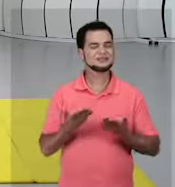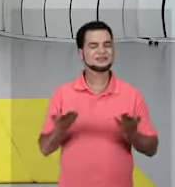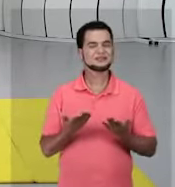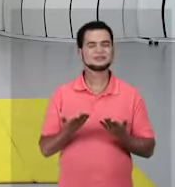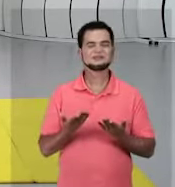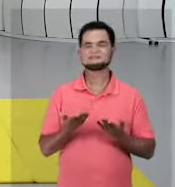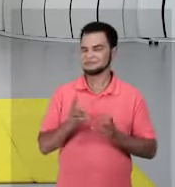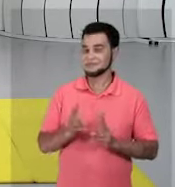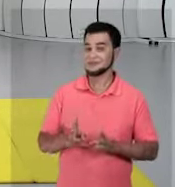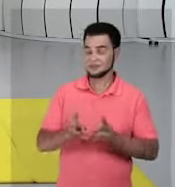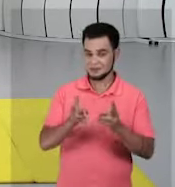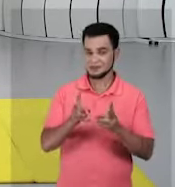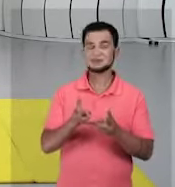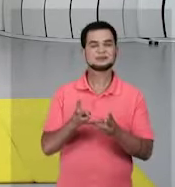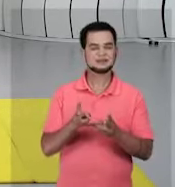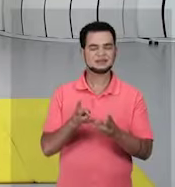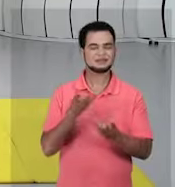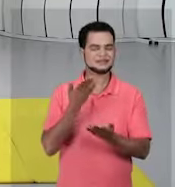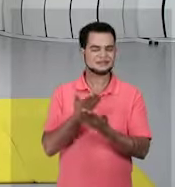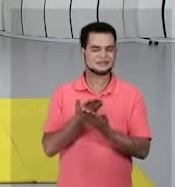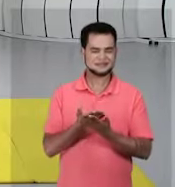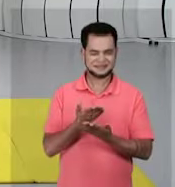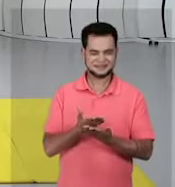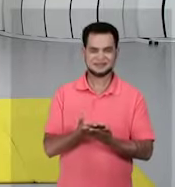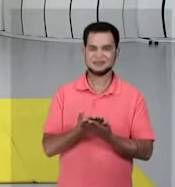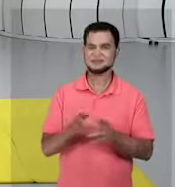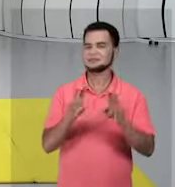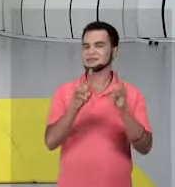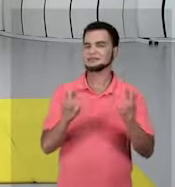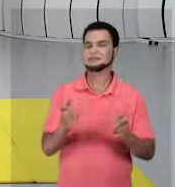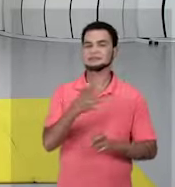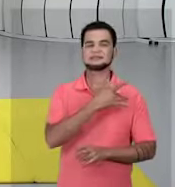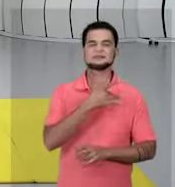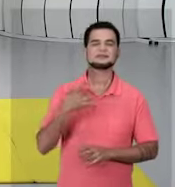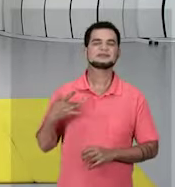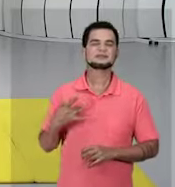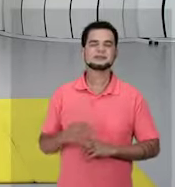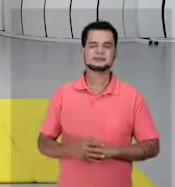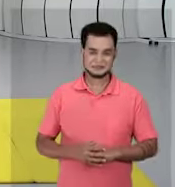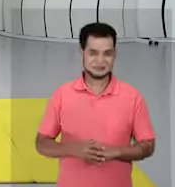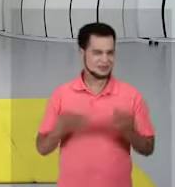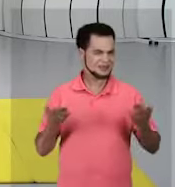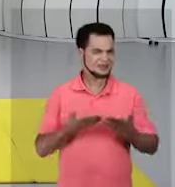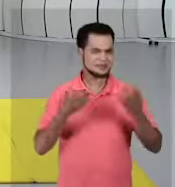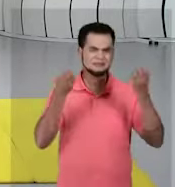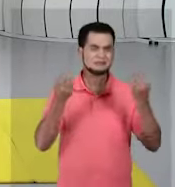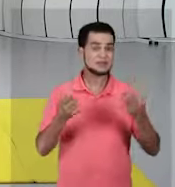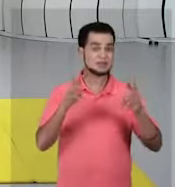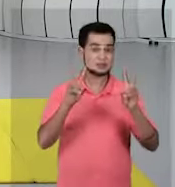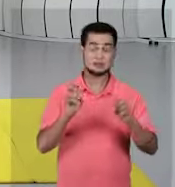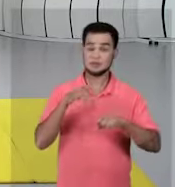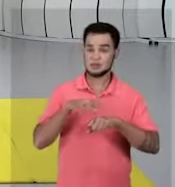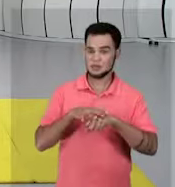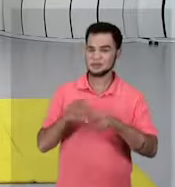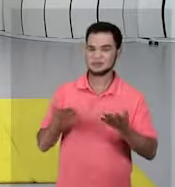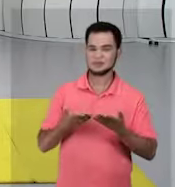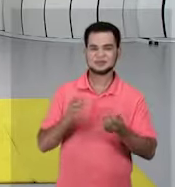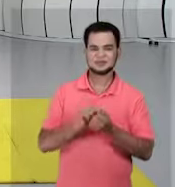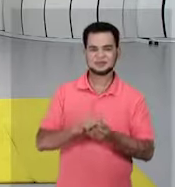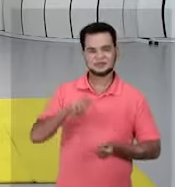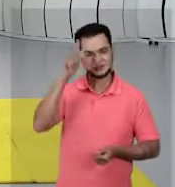vamos dar continuidade às nossas aulas sobre saúde. Na verdade, hoje a gente vai falar sobre doenças. Hoje quem está aqui comigo